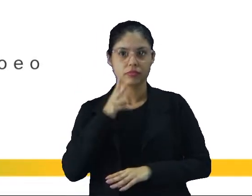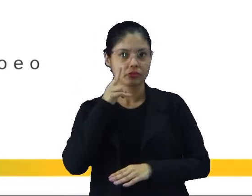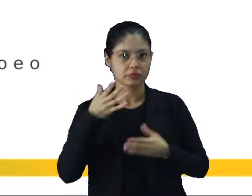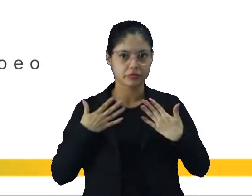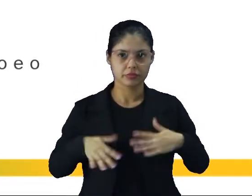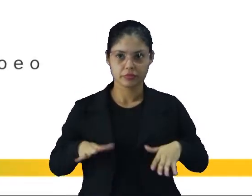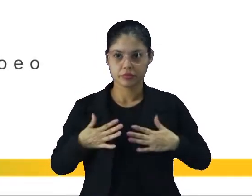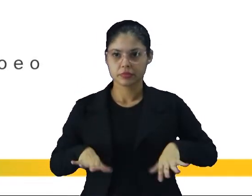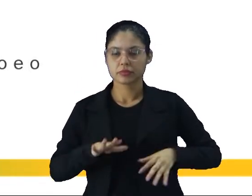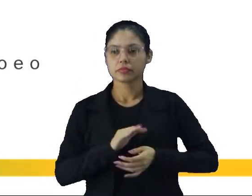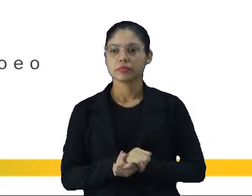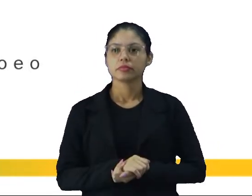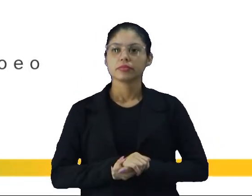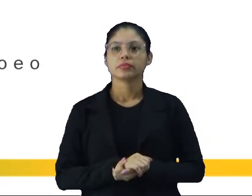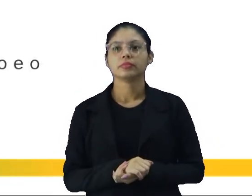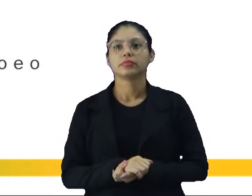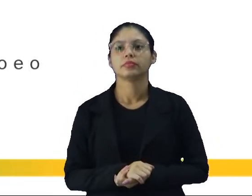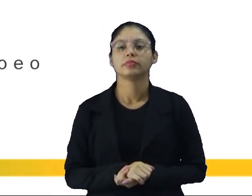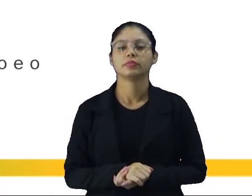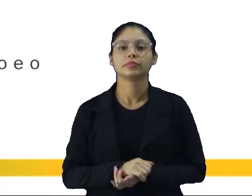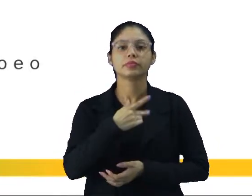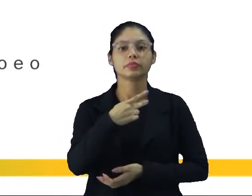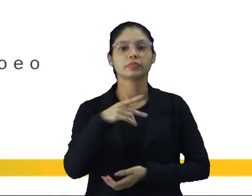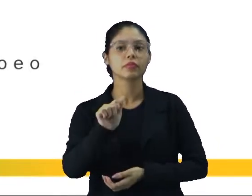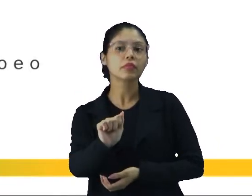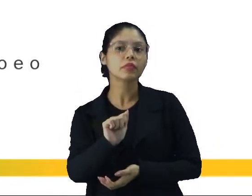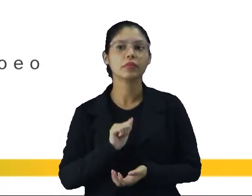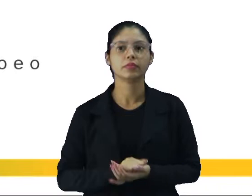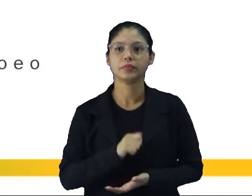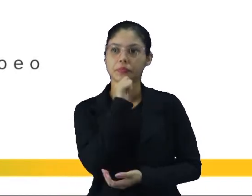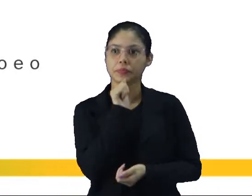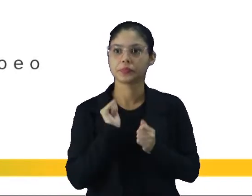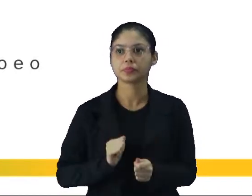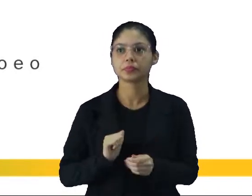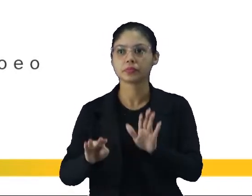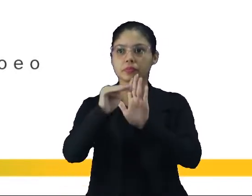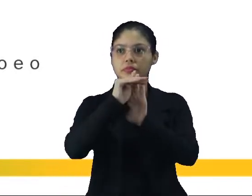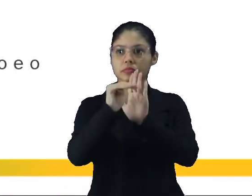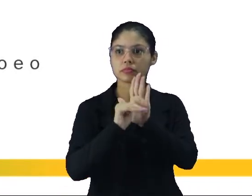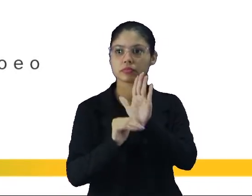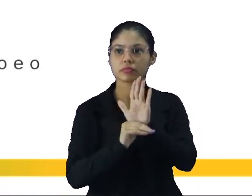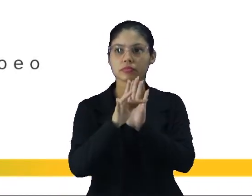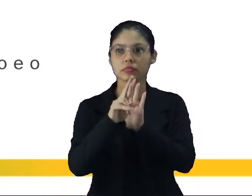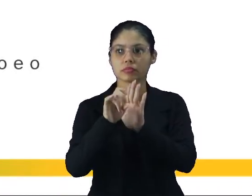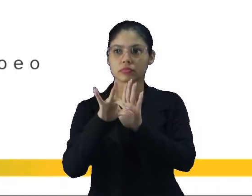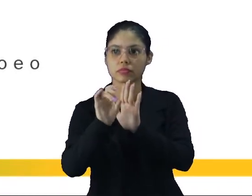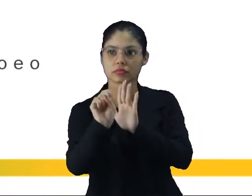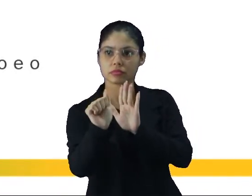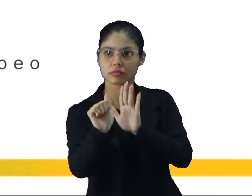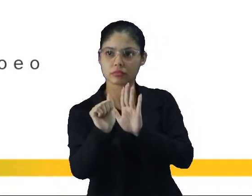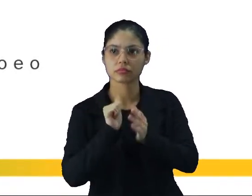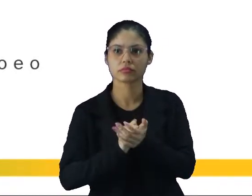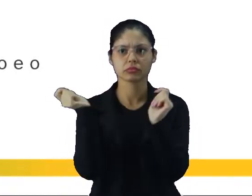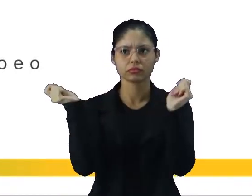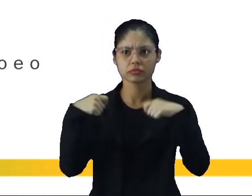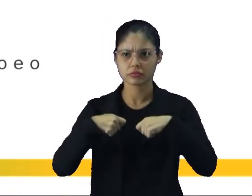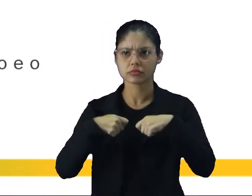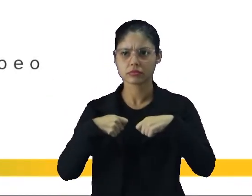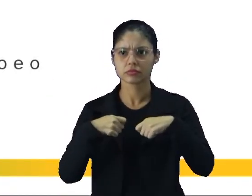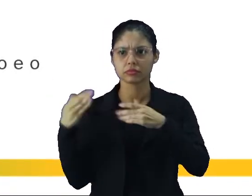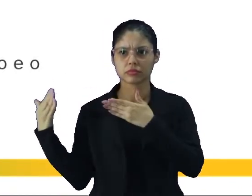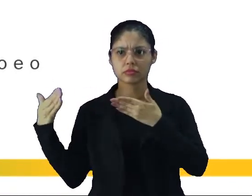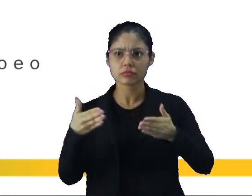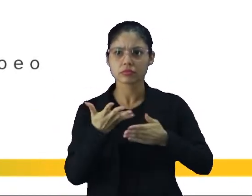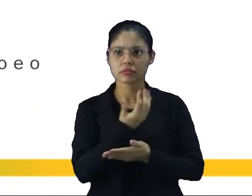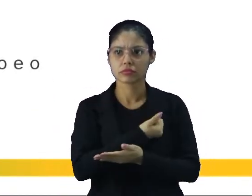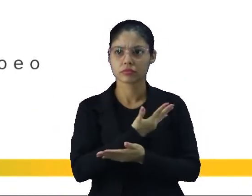com calma? As progressões aritméticas ainda podem ser classificadas em finitas, tá? Quando possuem um